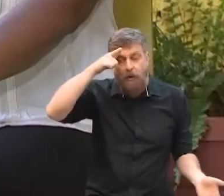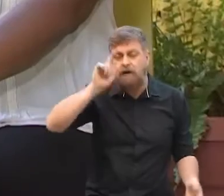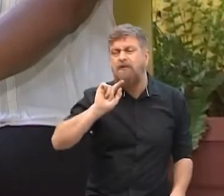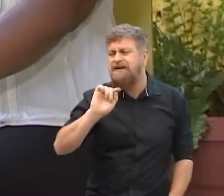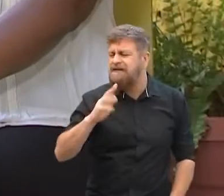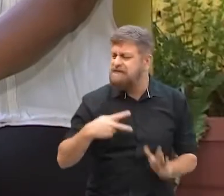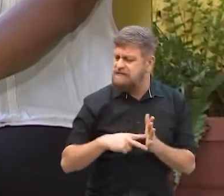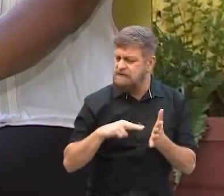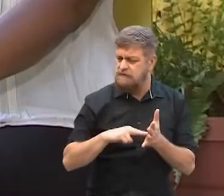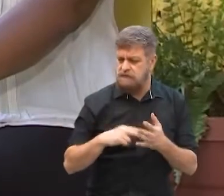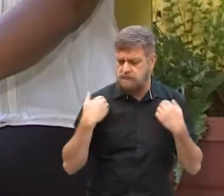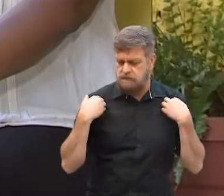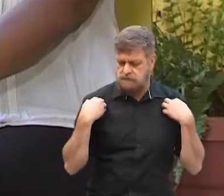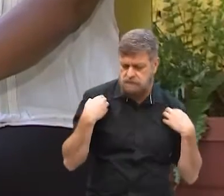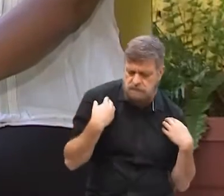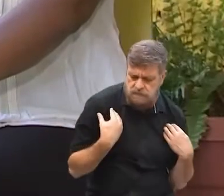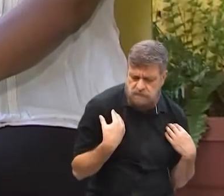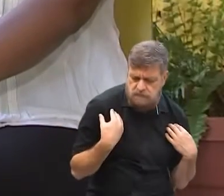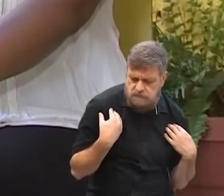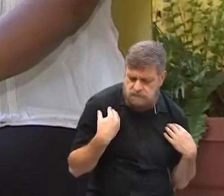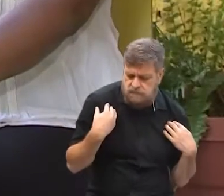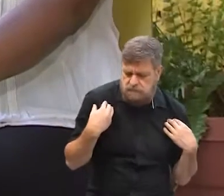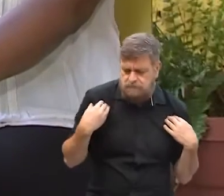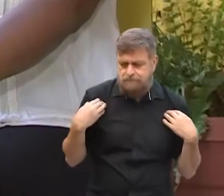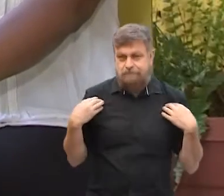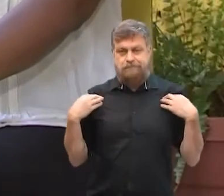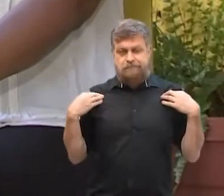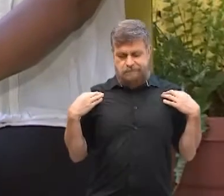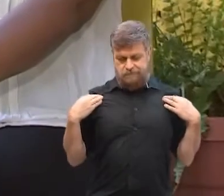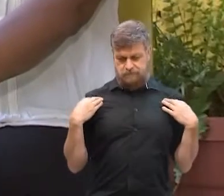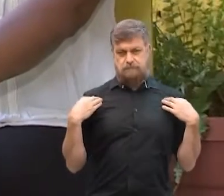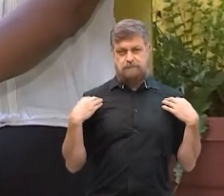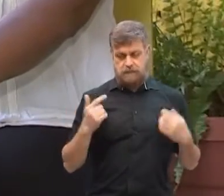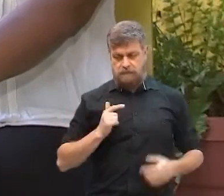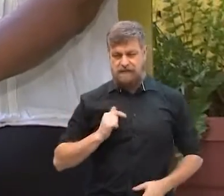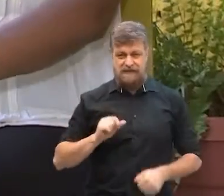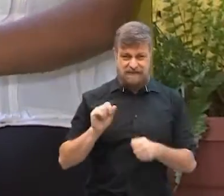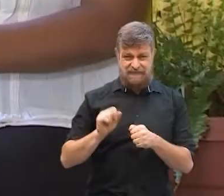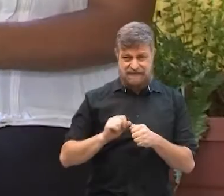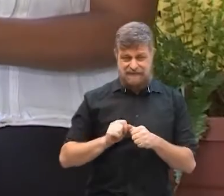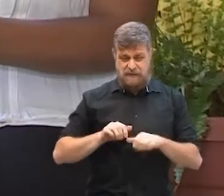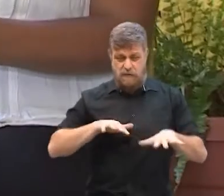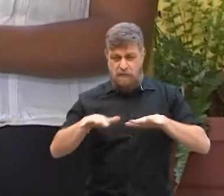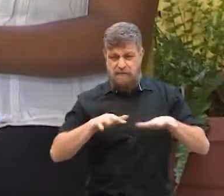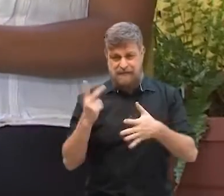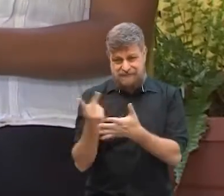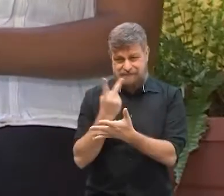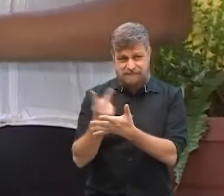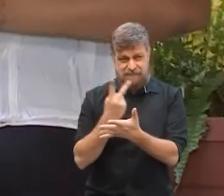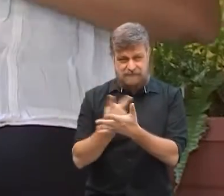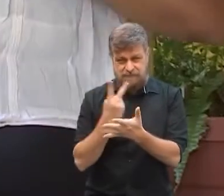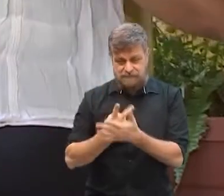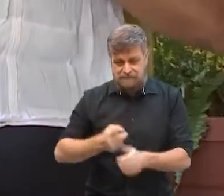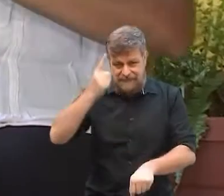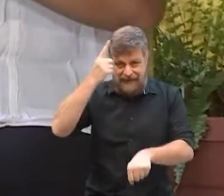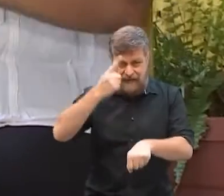quê? Postura errada. Muito tempo a gente compensando um lado ou outro do corpo. Vai desencaixando aí,